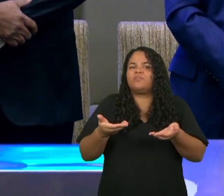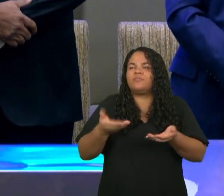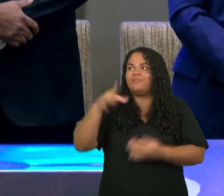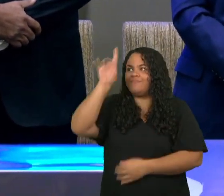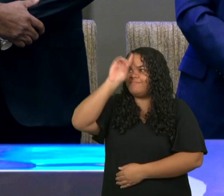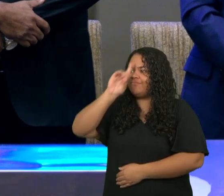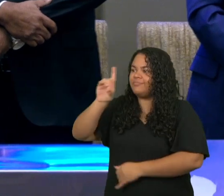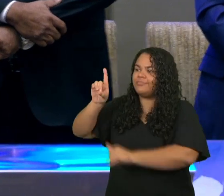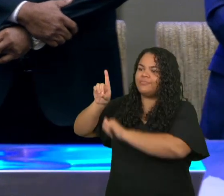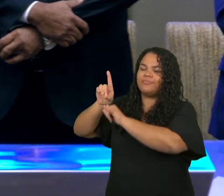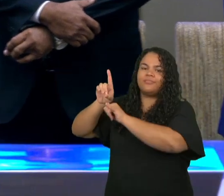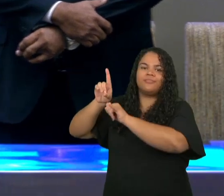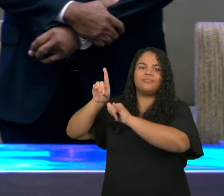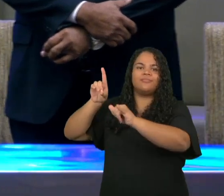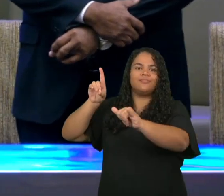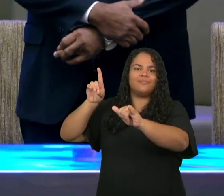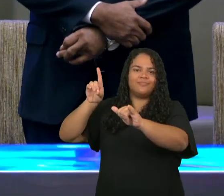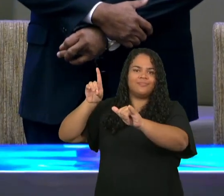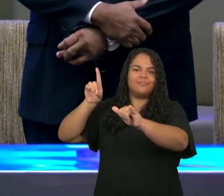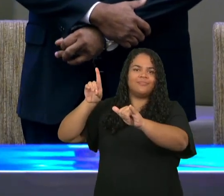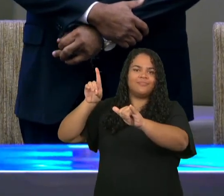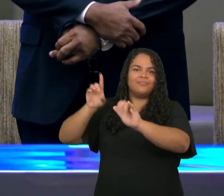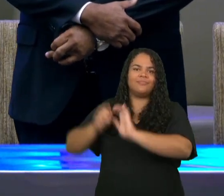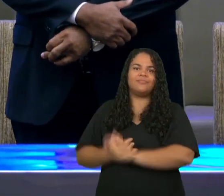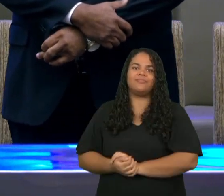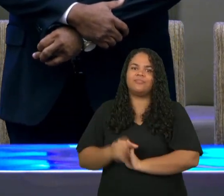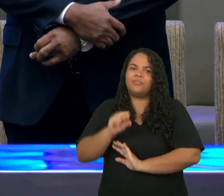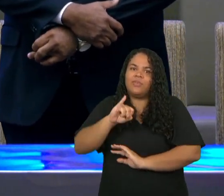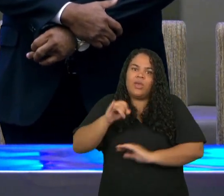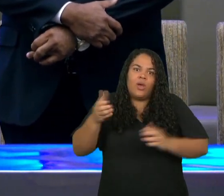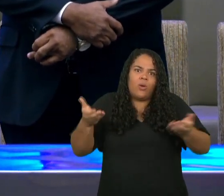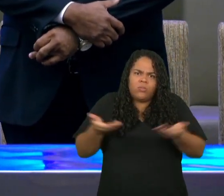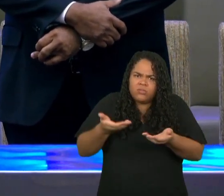você: se você largar minha mão,